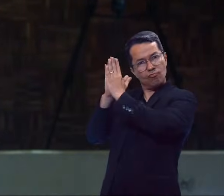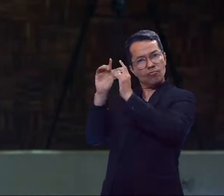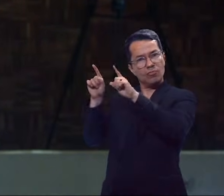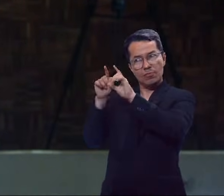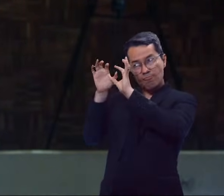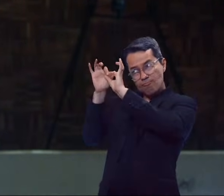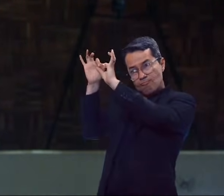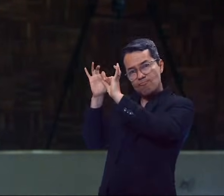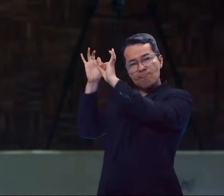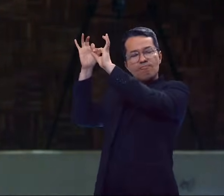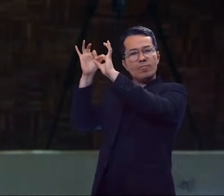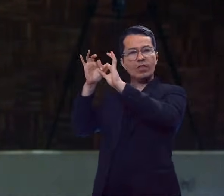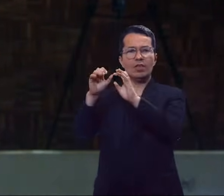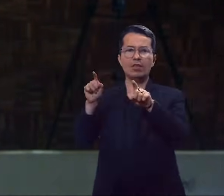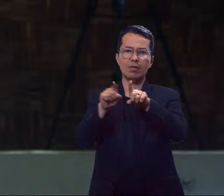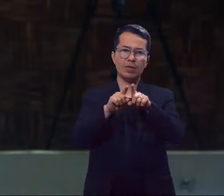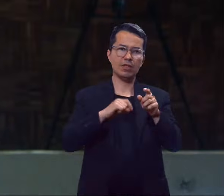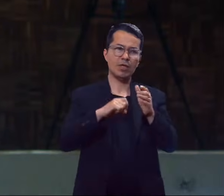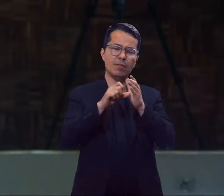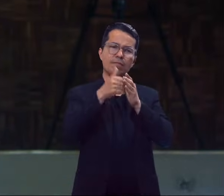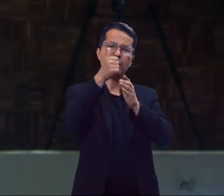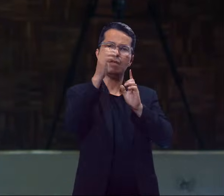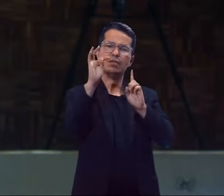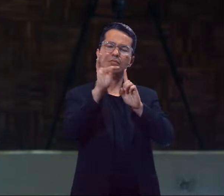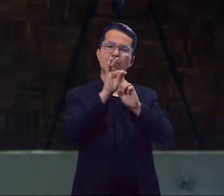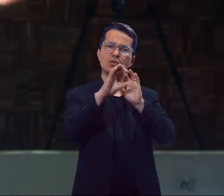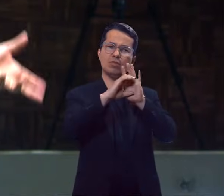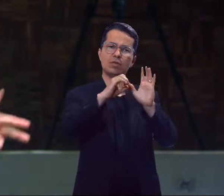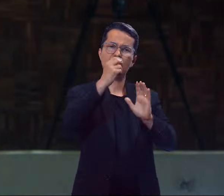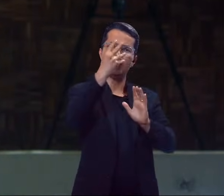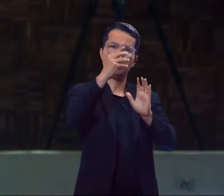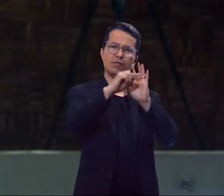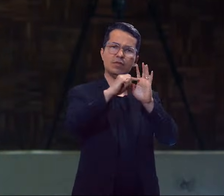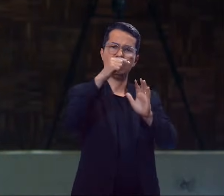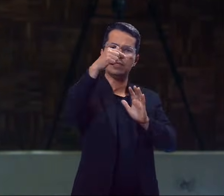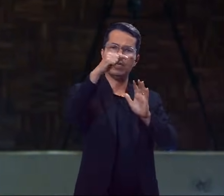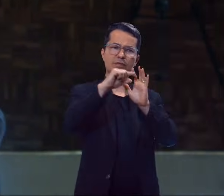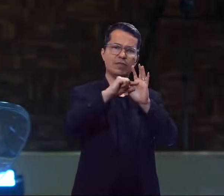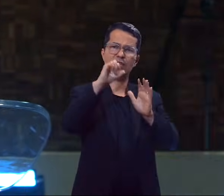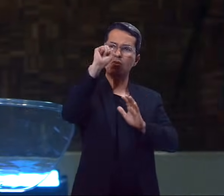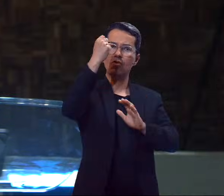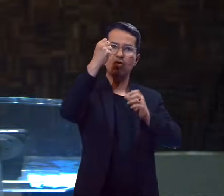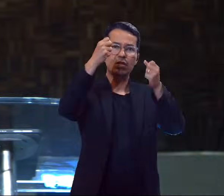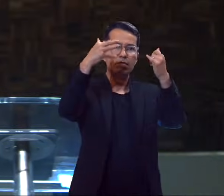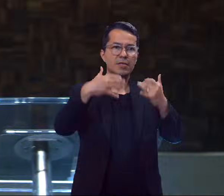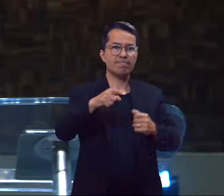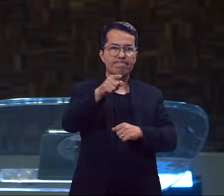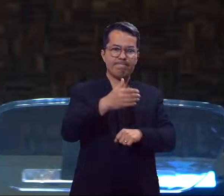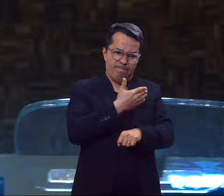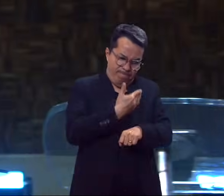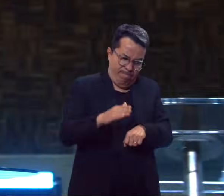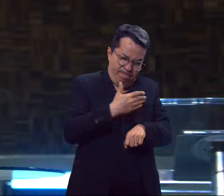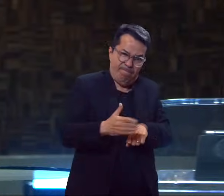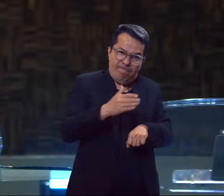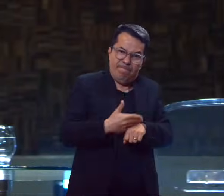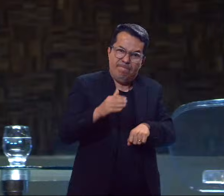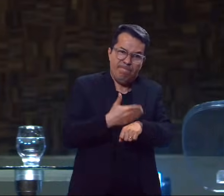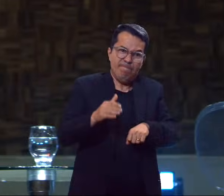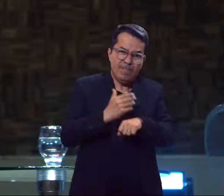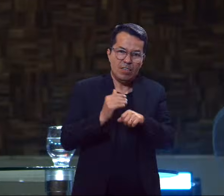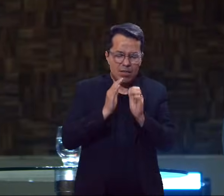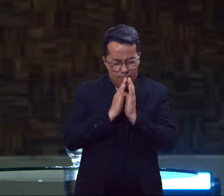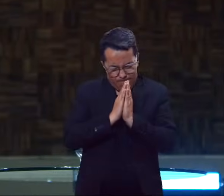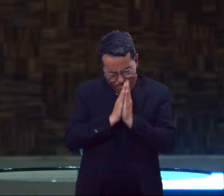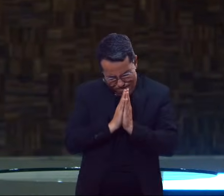Timóteo, 1 Timóteo 4, 7 e 8, a Bíblia vai falar que ela é um exercício. Ele diz assim: exercita-te na